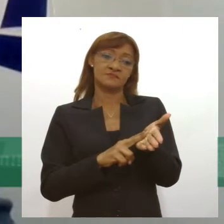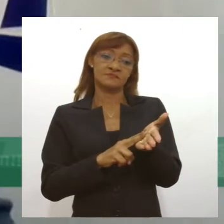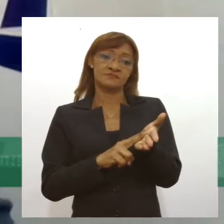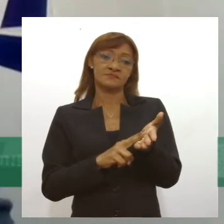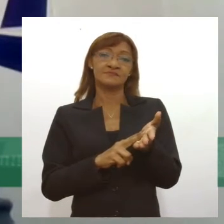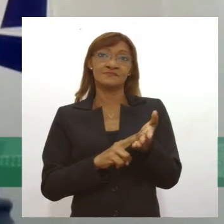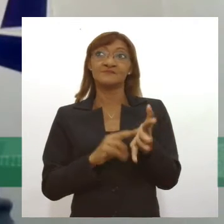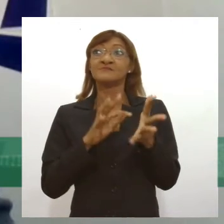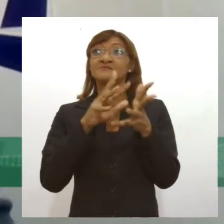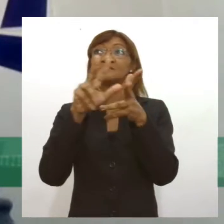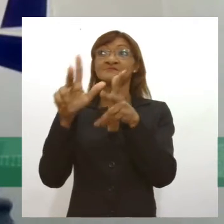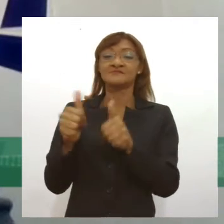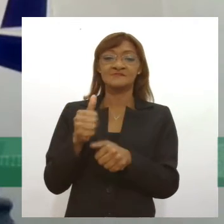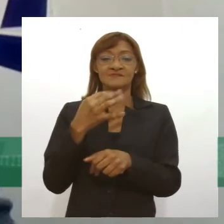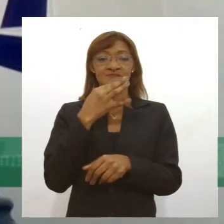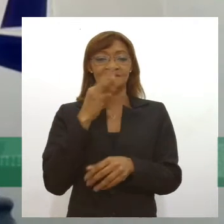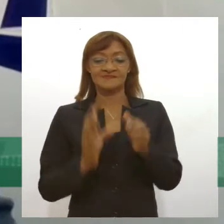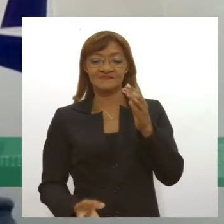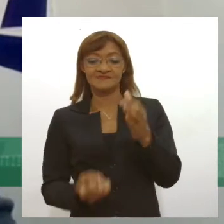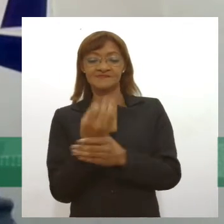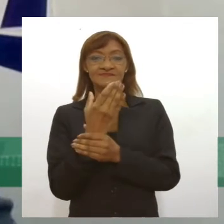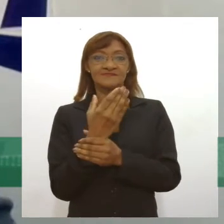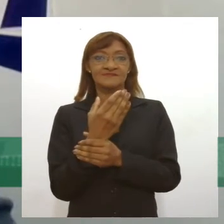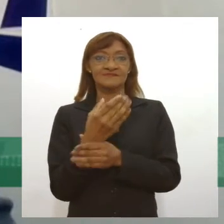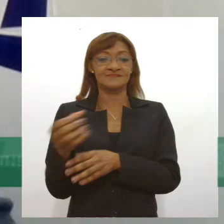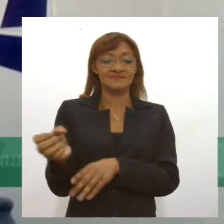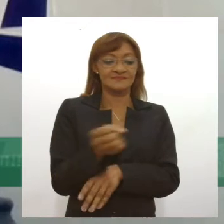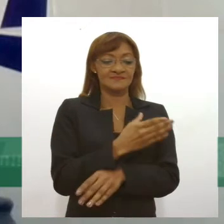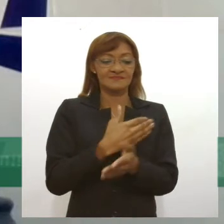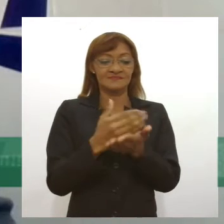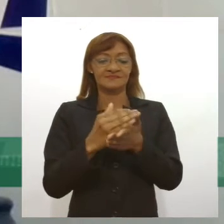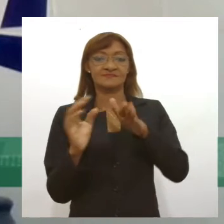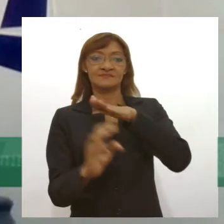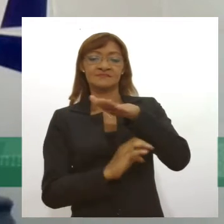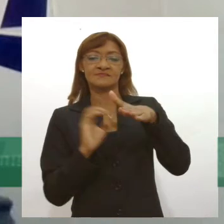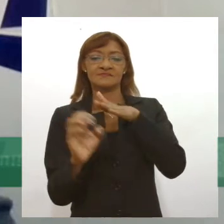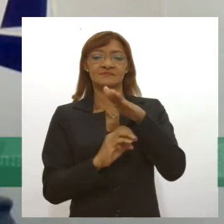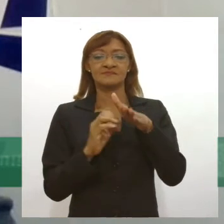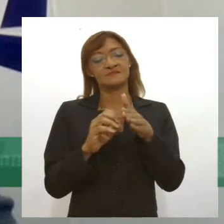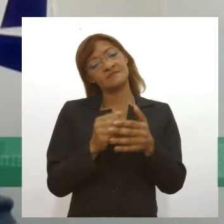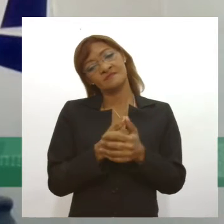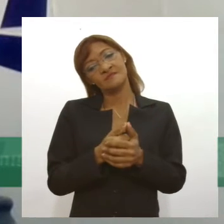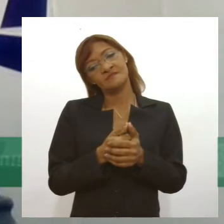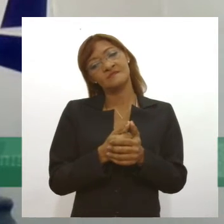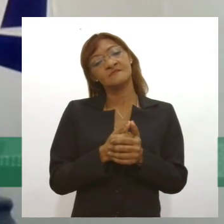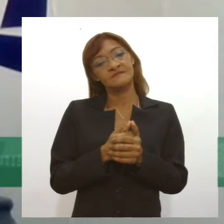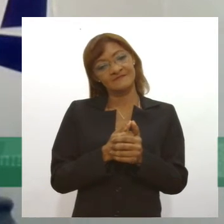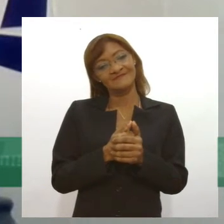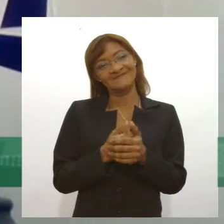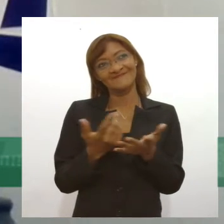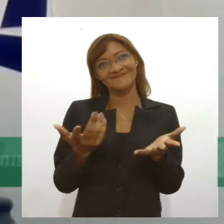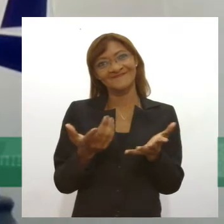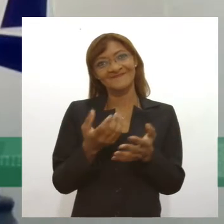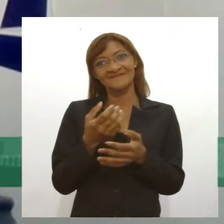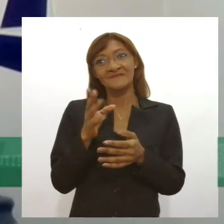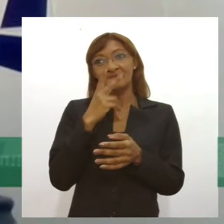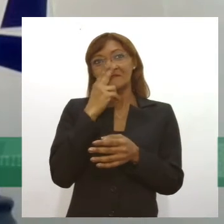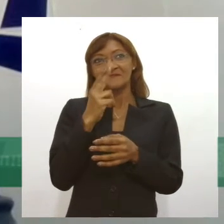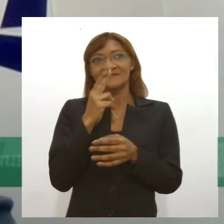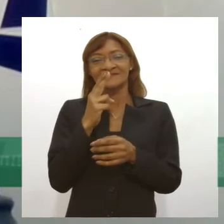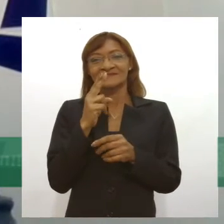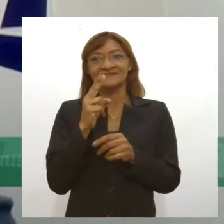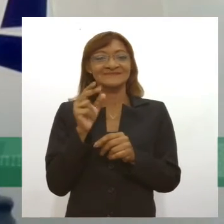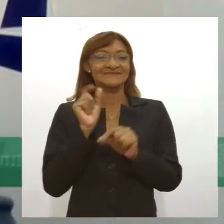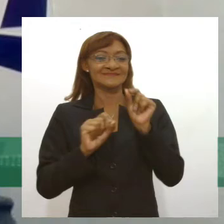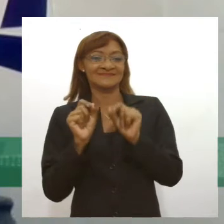reconhecido mundialmente pelo lançamento dessas empresas. A gente viu aí uma matéria muito, era meio sensacionalista, mas ela